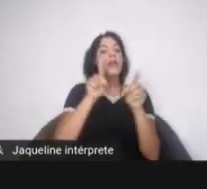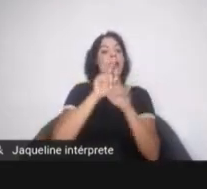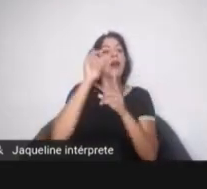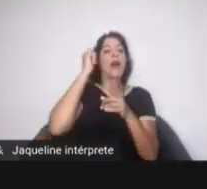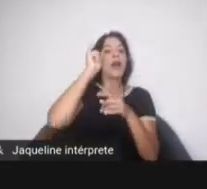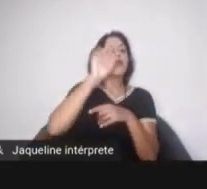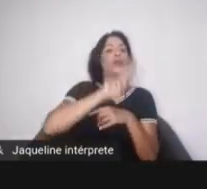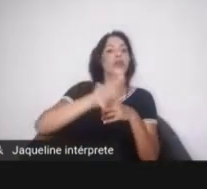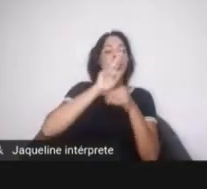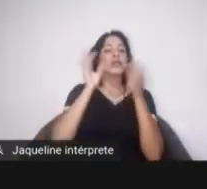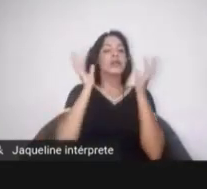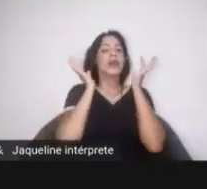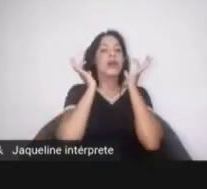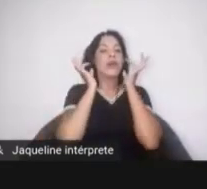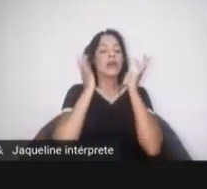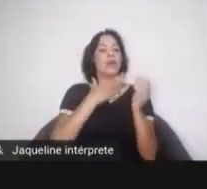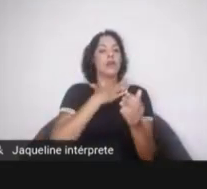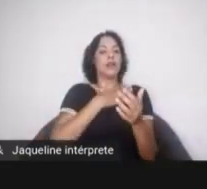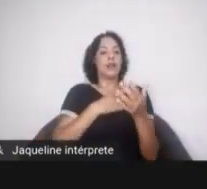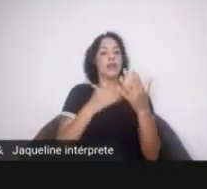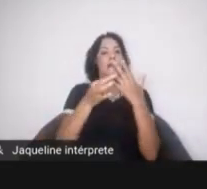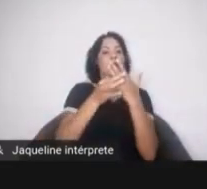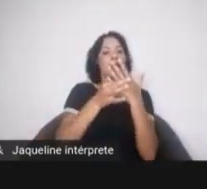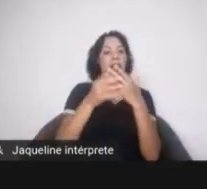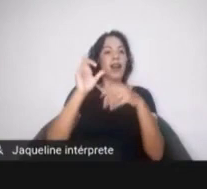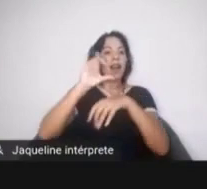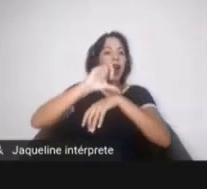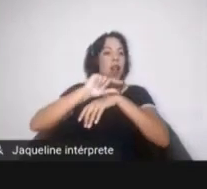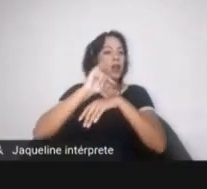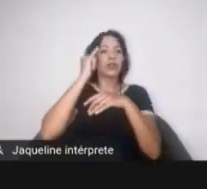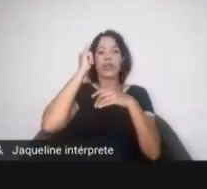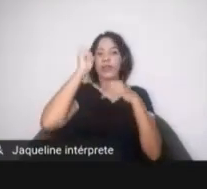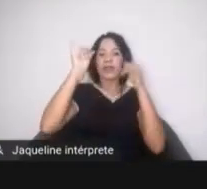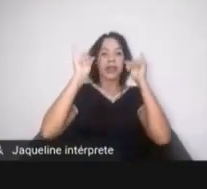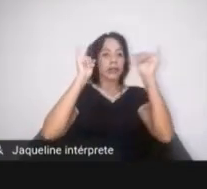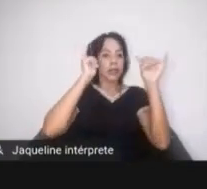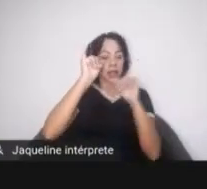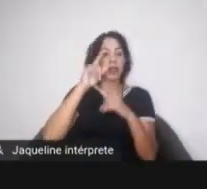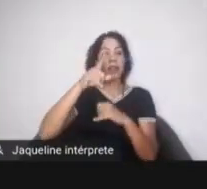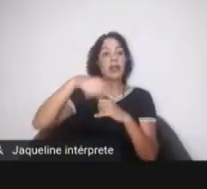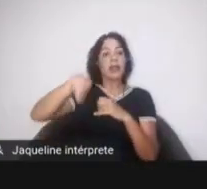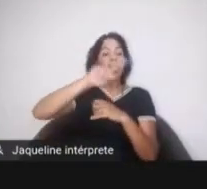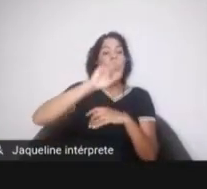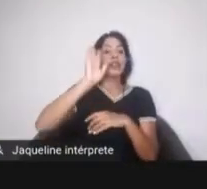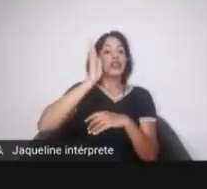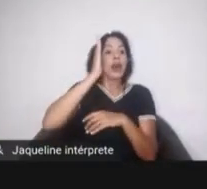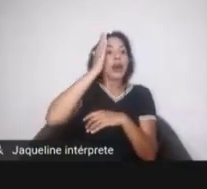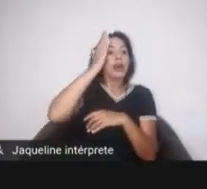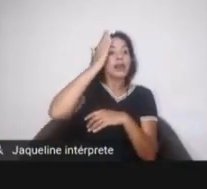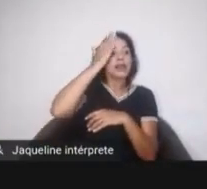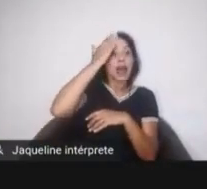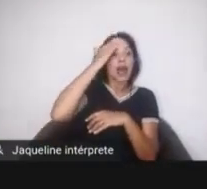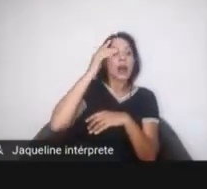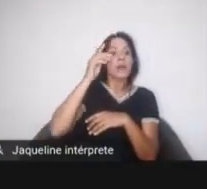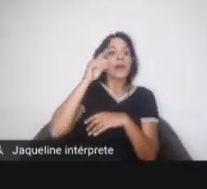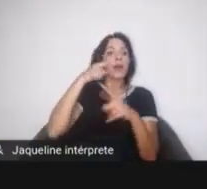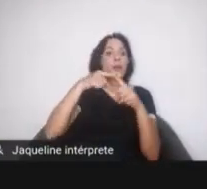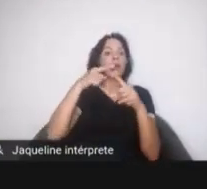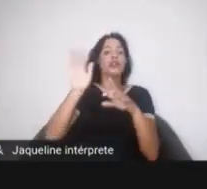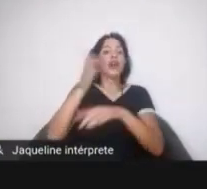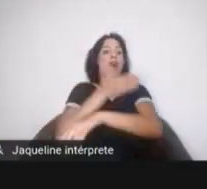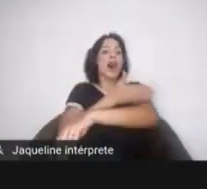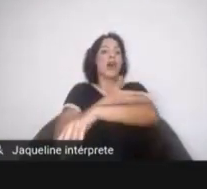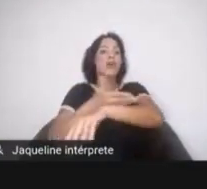pulseiras, brincos. Vejam só que muitas determinações que vocês já vão ver, que faz parte da rotina de um professor de classe